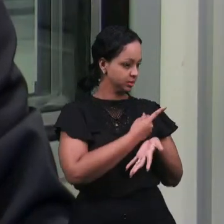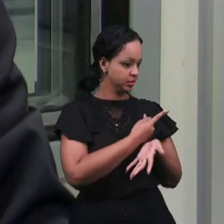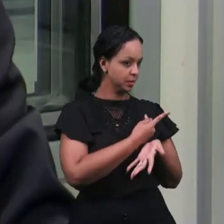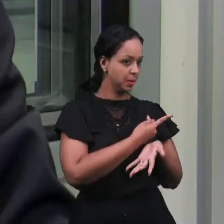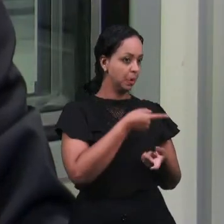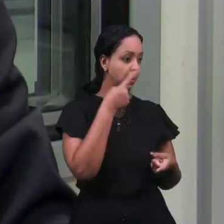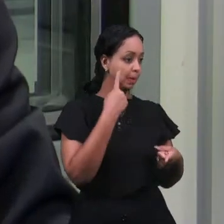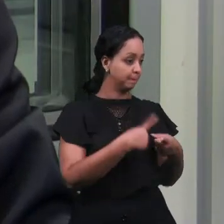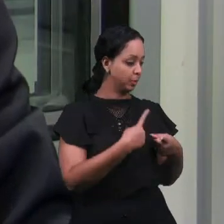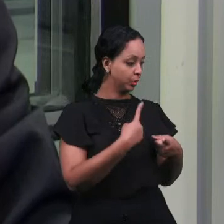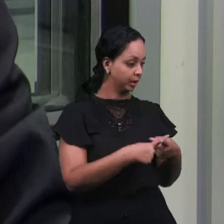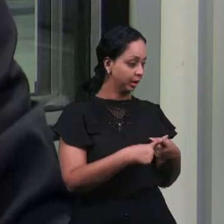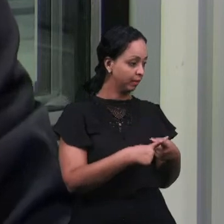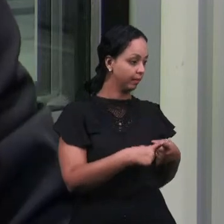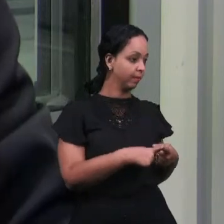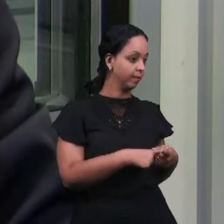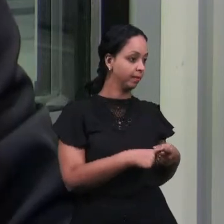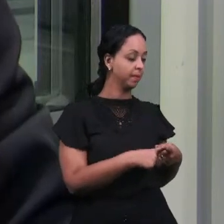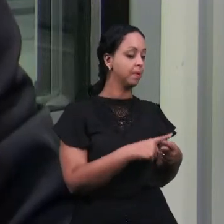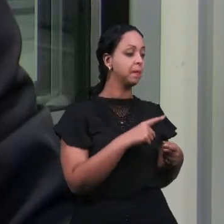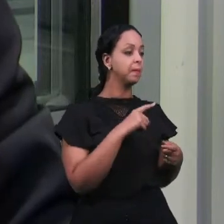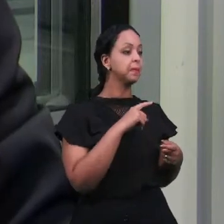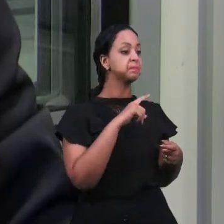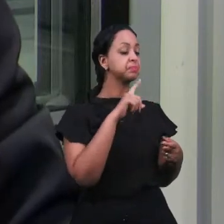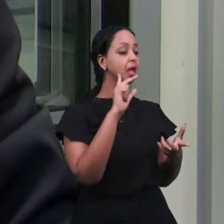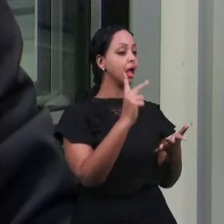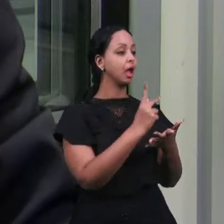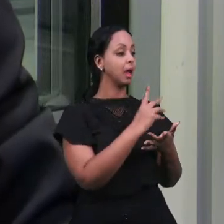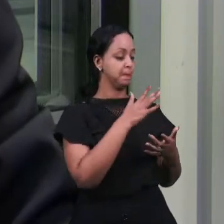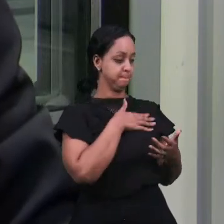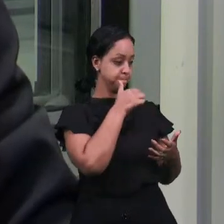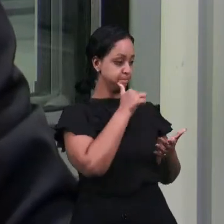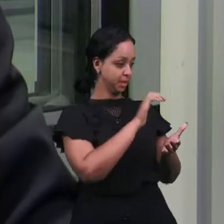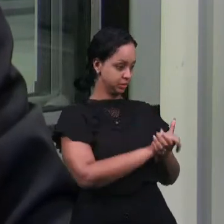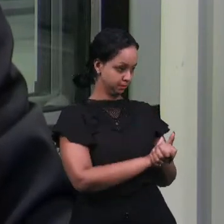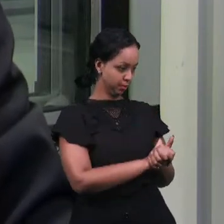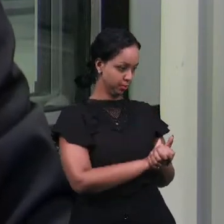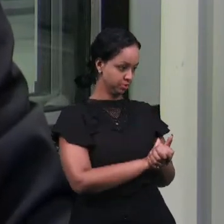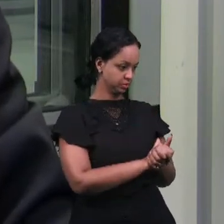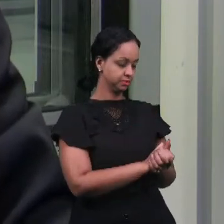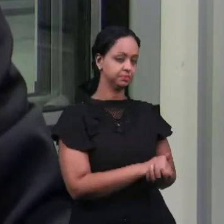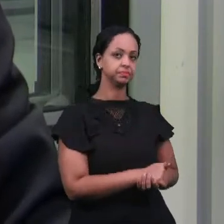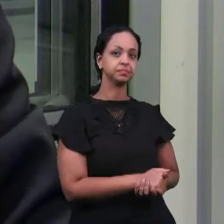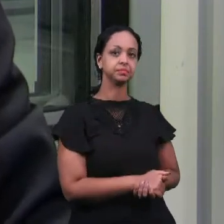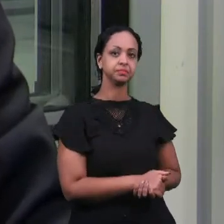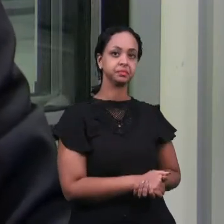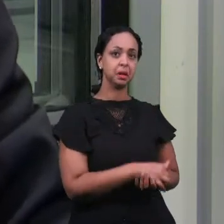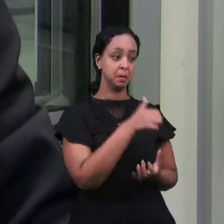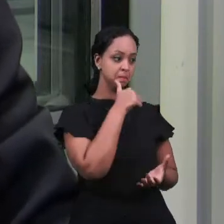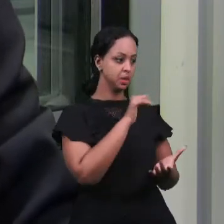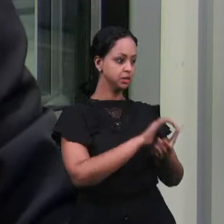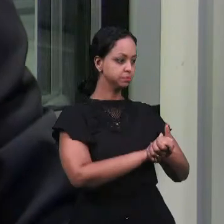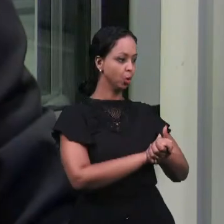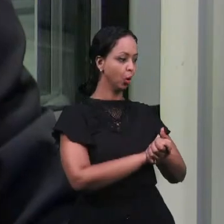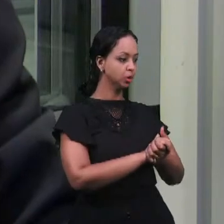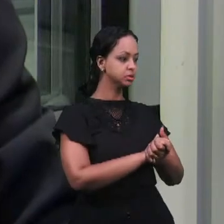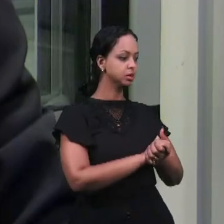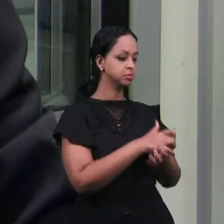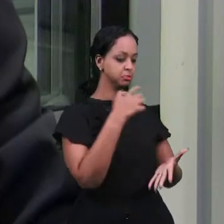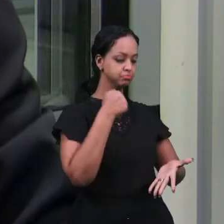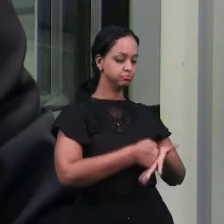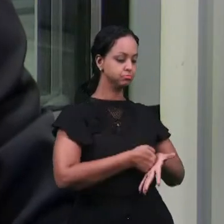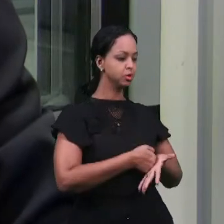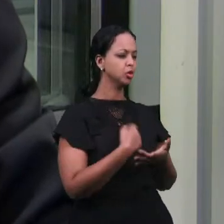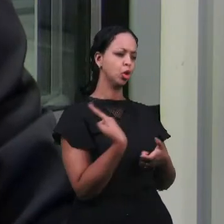que nós casamos, né? Casei com minha esposa e minha esposa, ela me apertou, né? Vamos dizer assim, né? Olha, nós